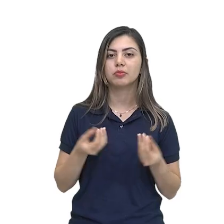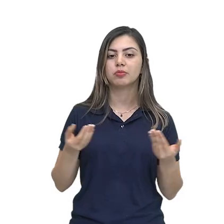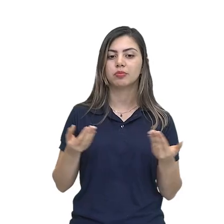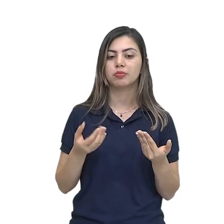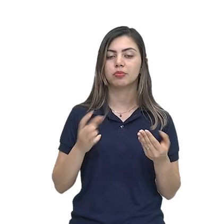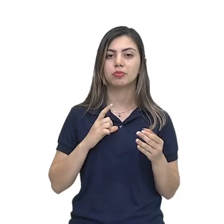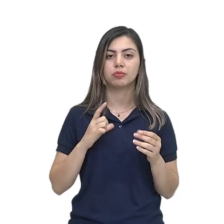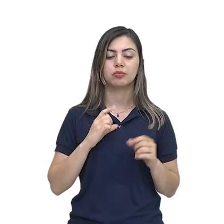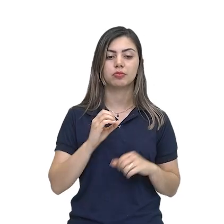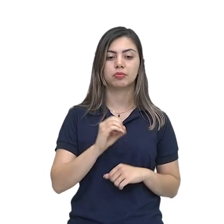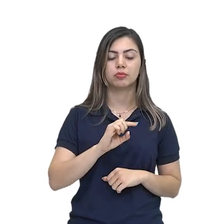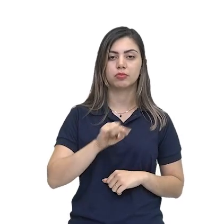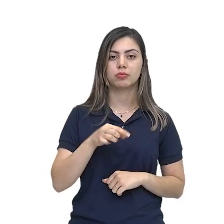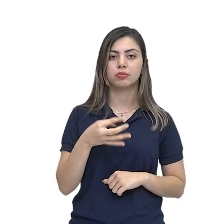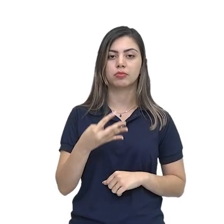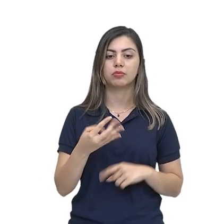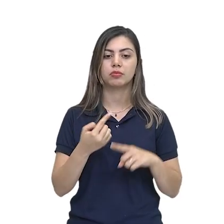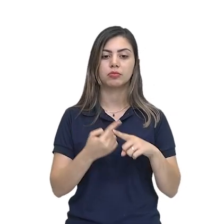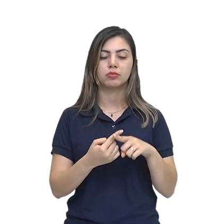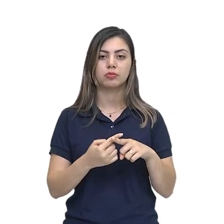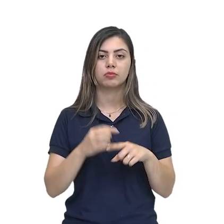olha, 0,4 vezes